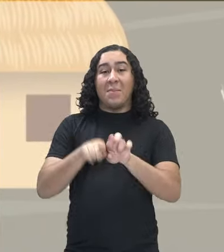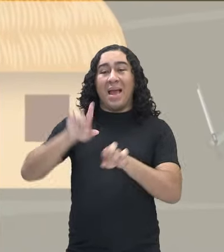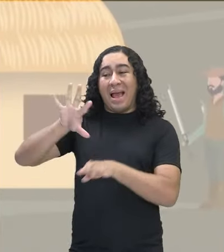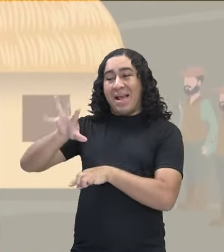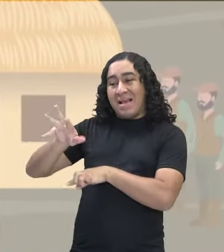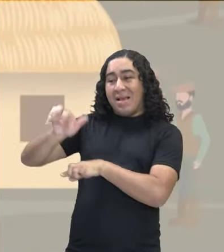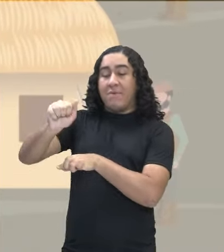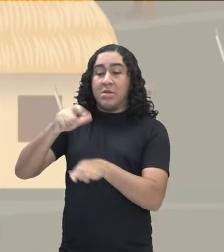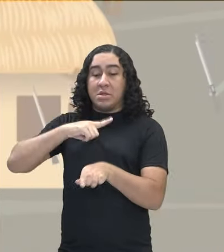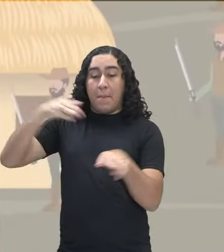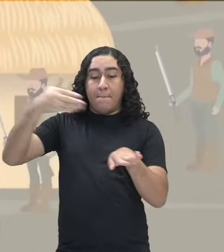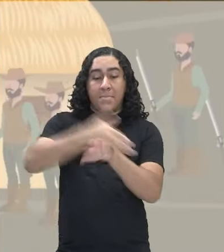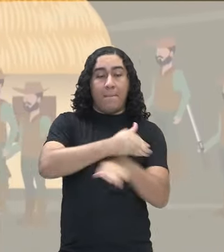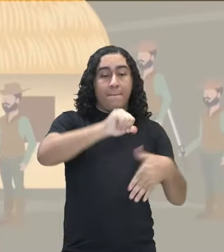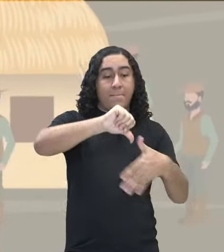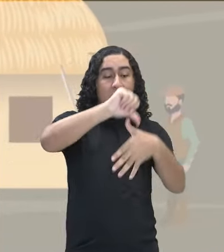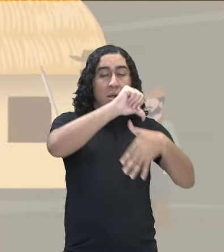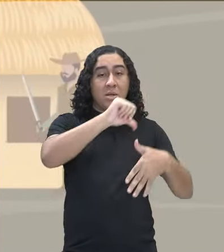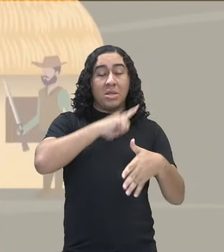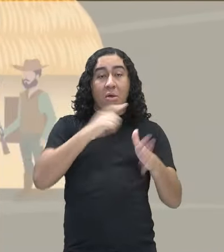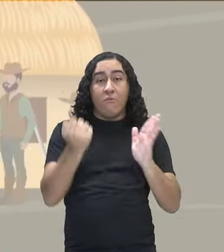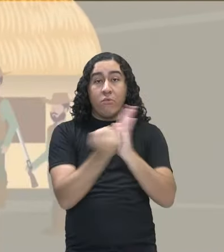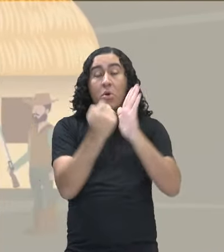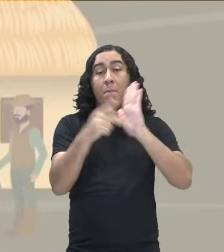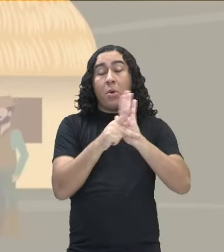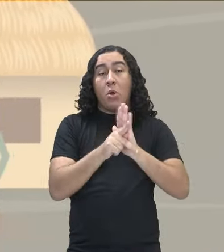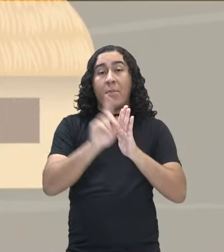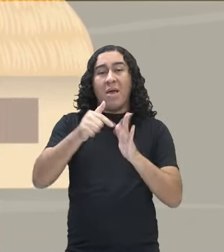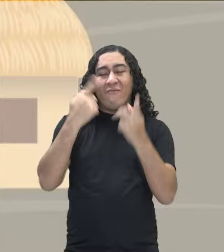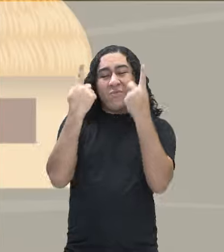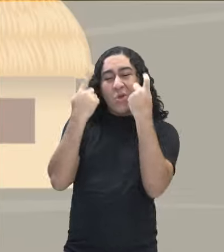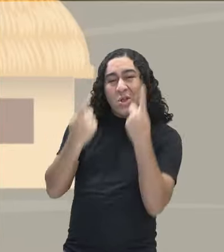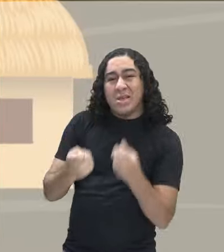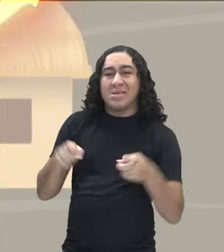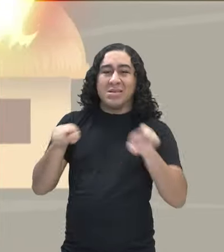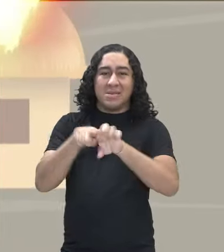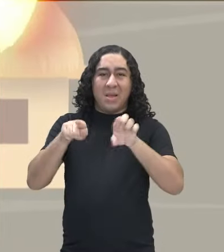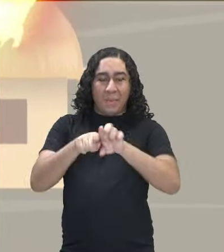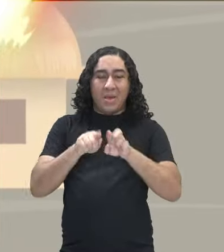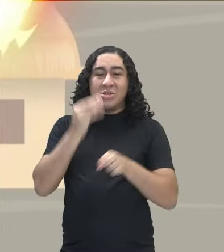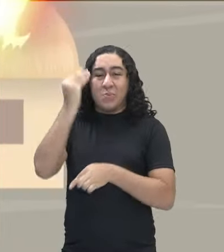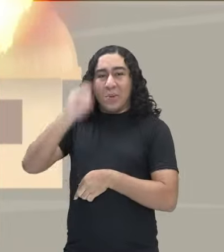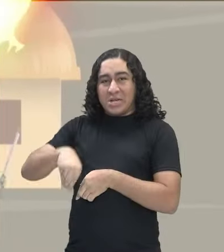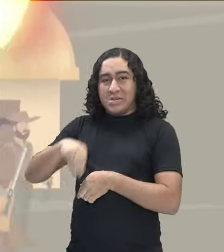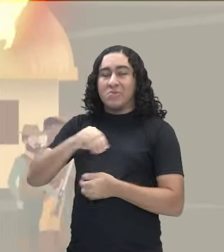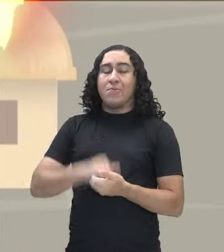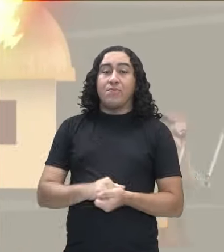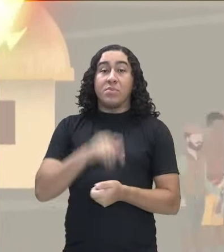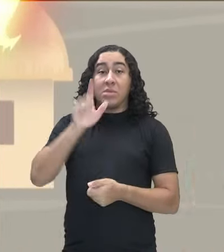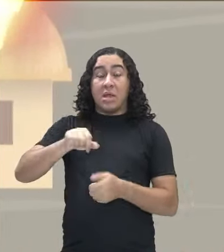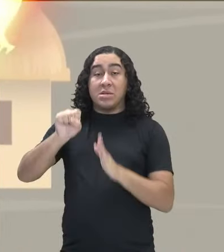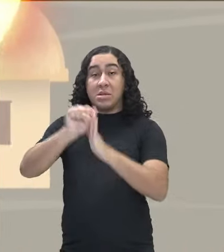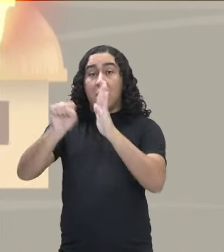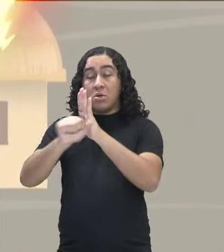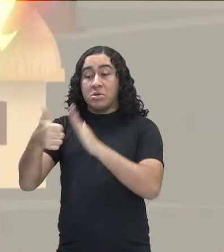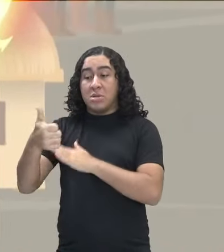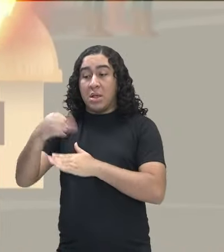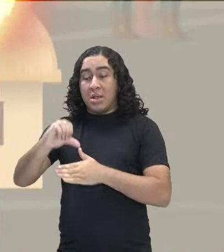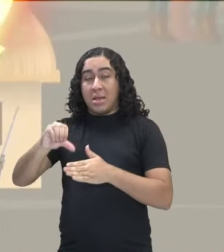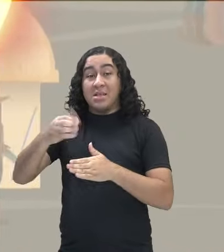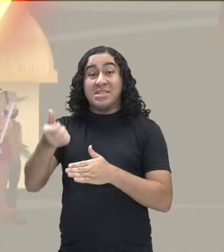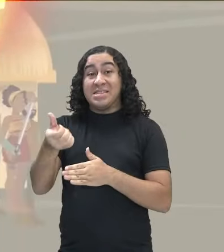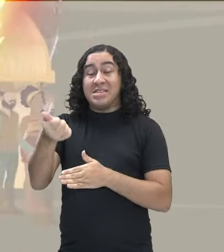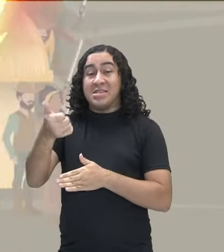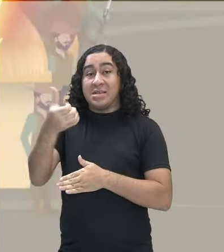para América foram marcados por extrema violência e desumanização entre os séculos x e XIX